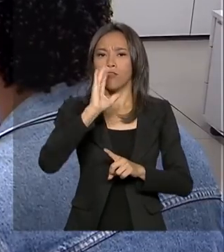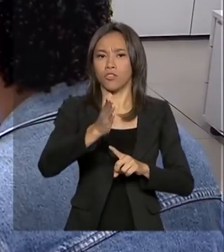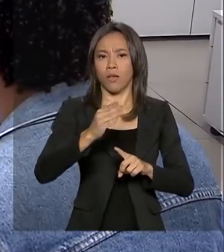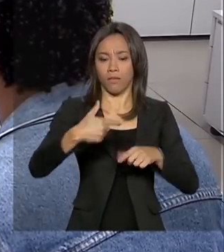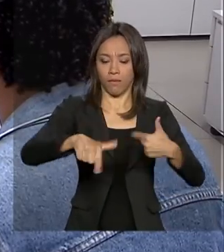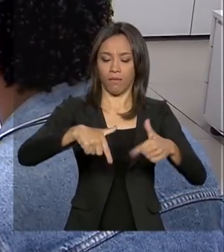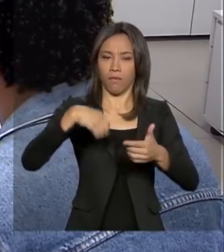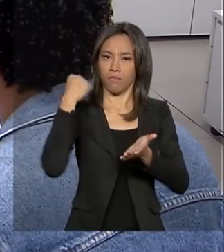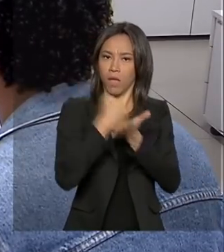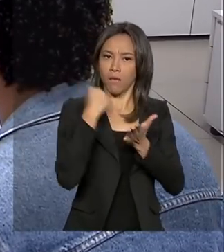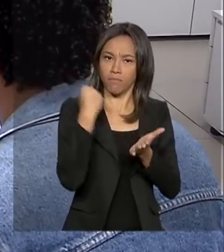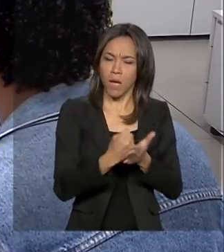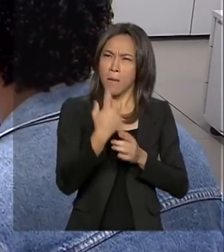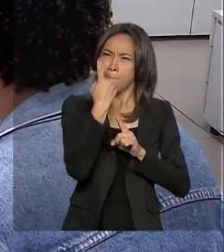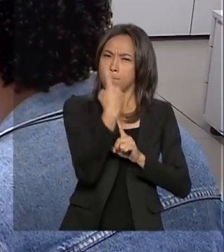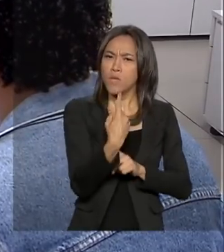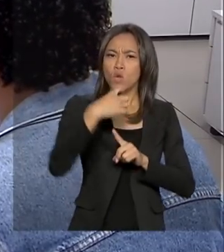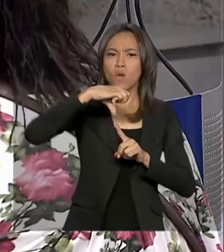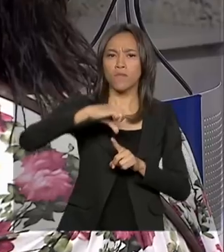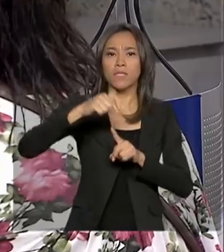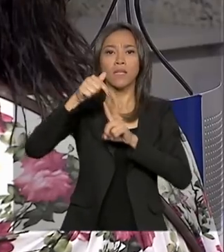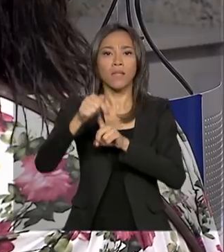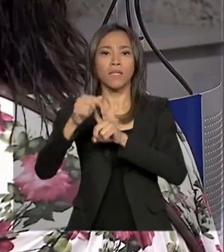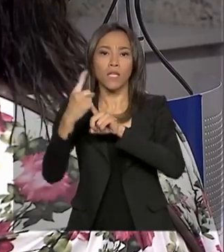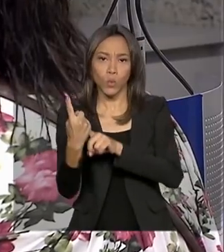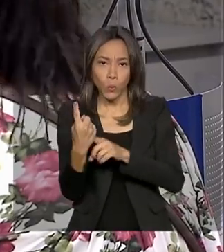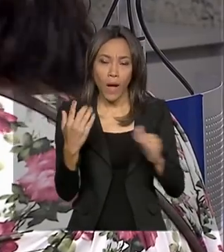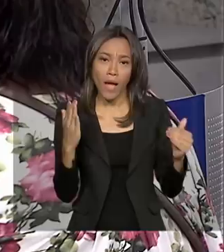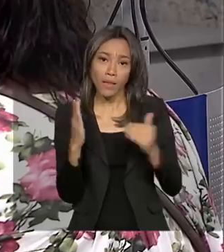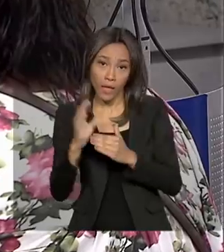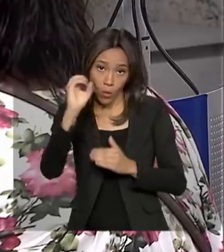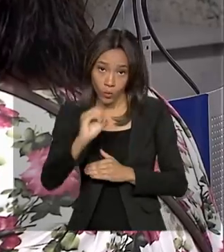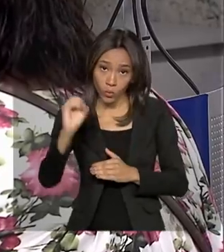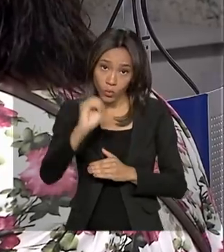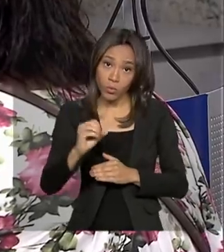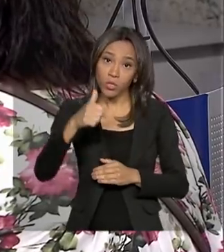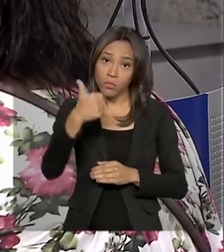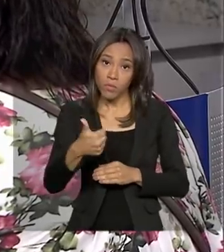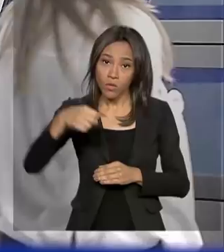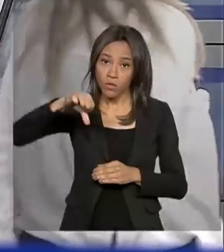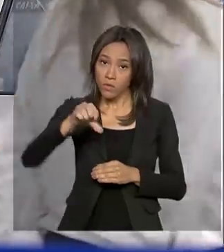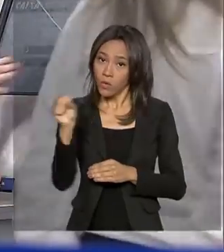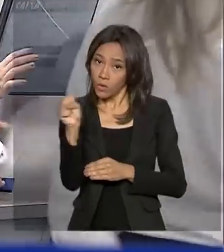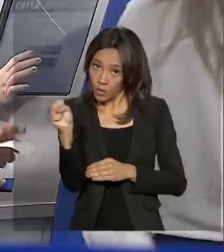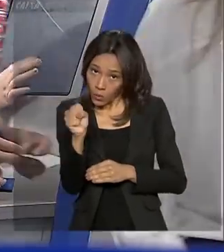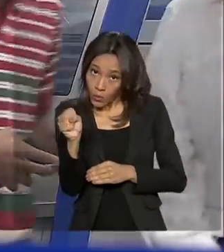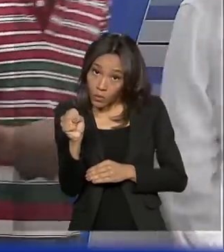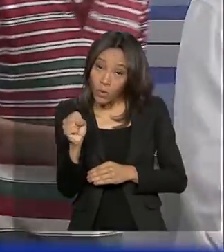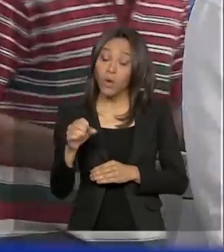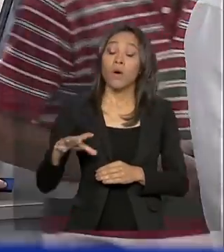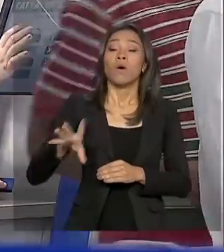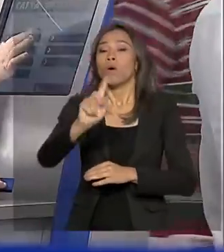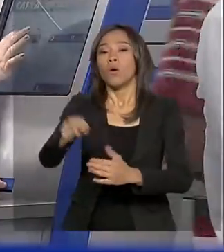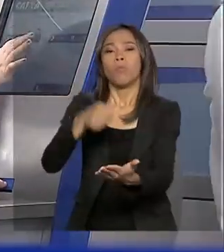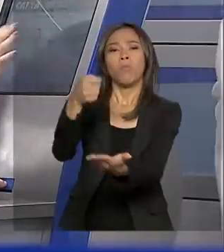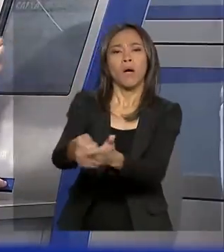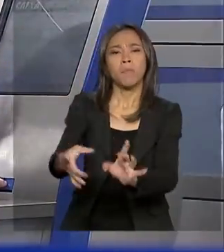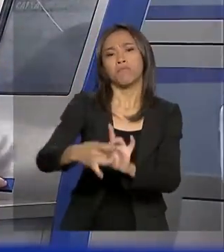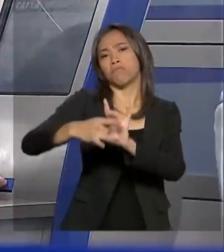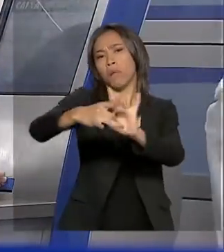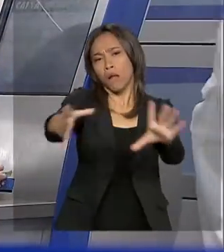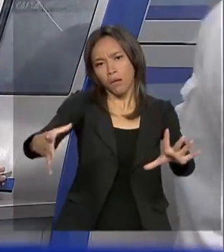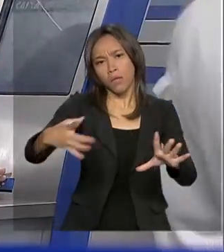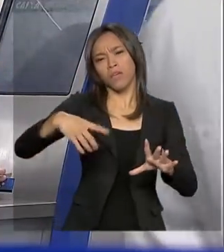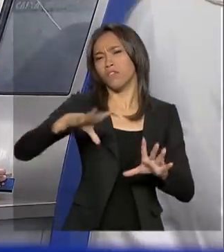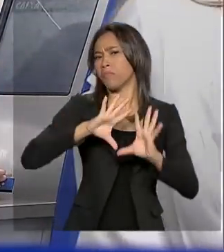assinada de 1971 a outubro de 1988. O pagamento está disponível para os